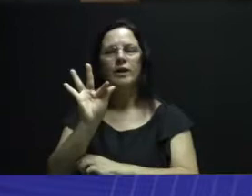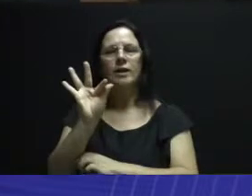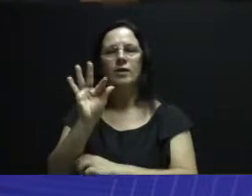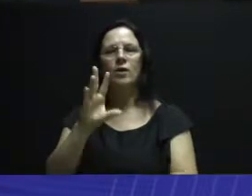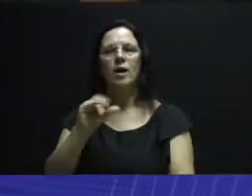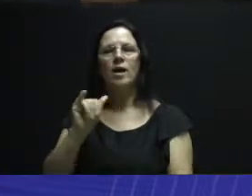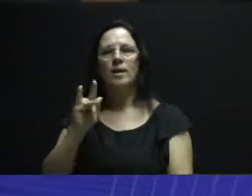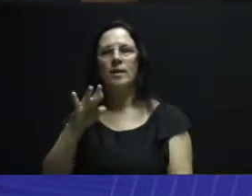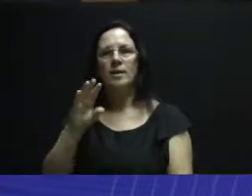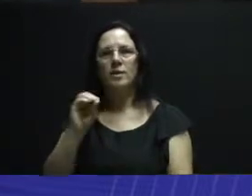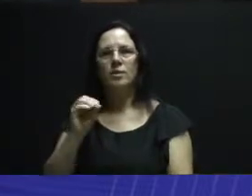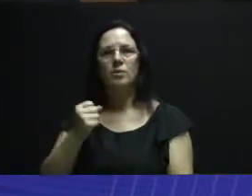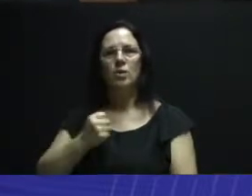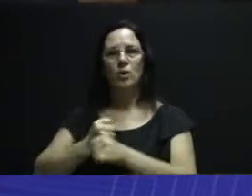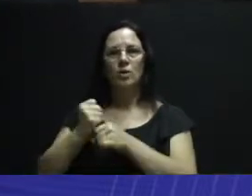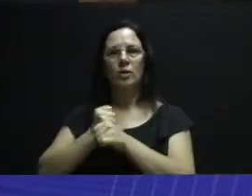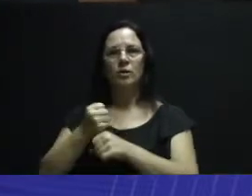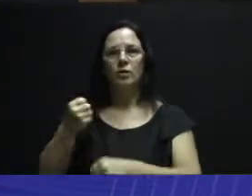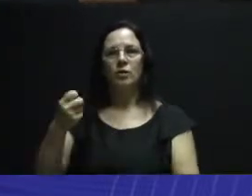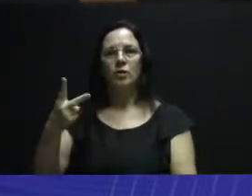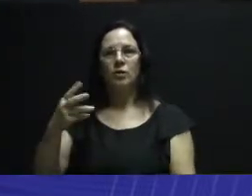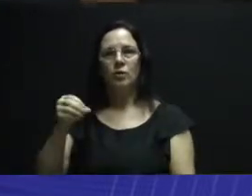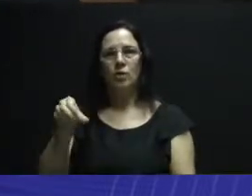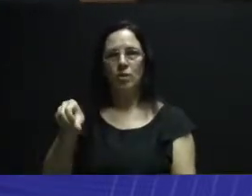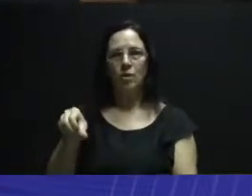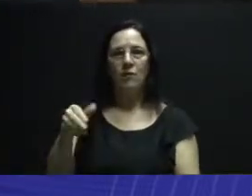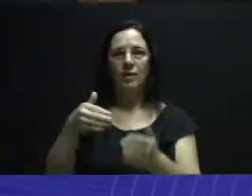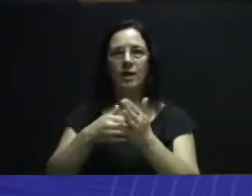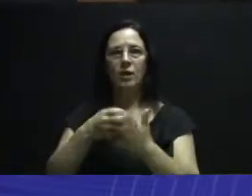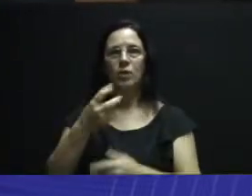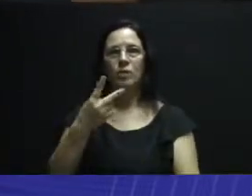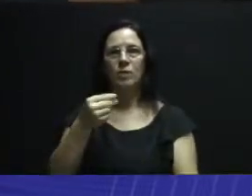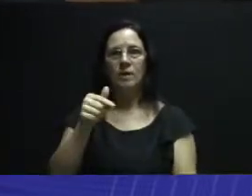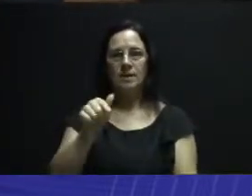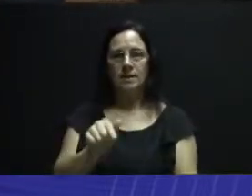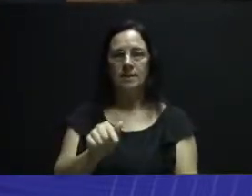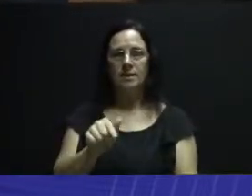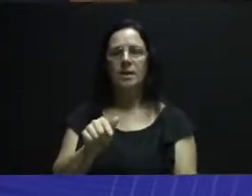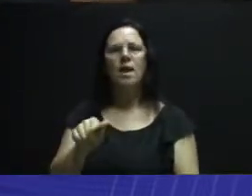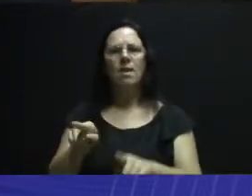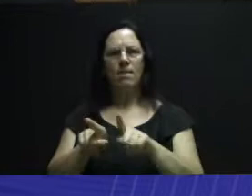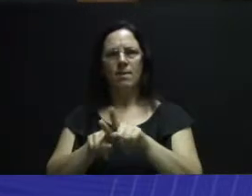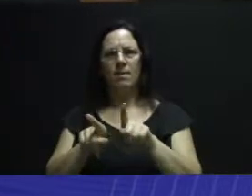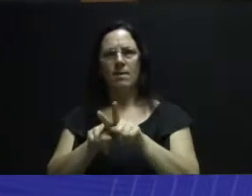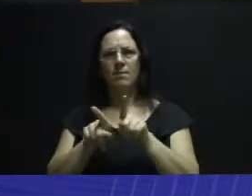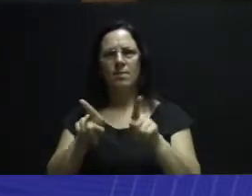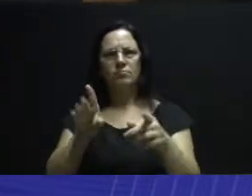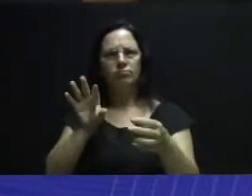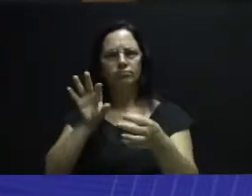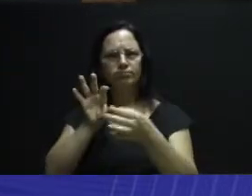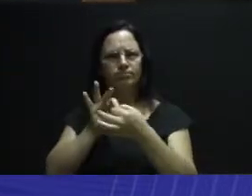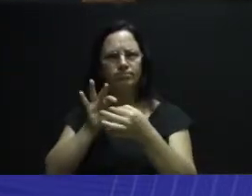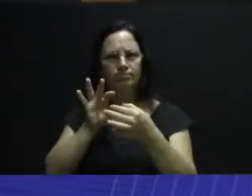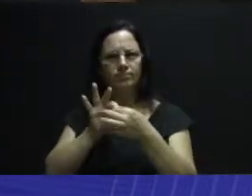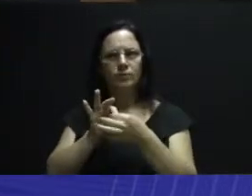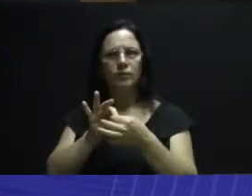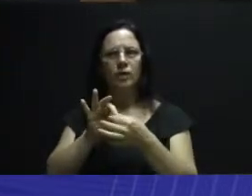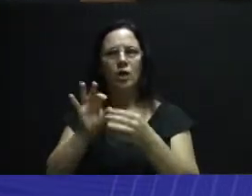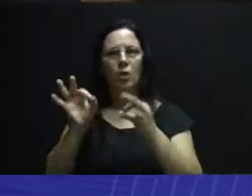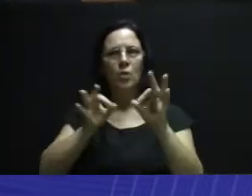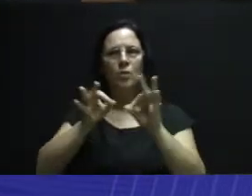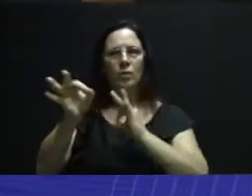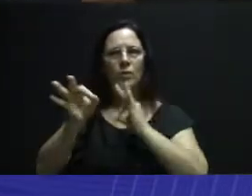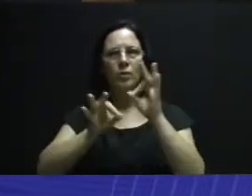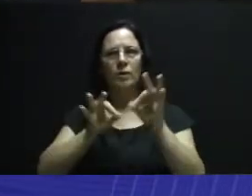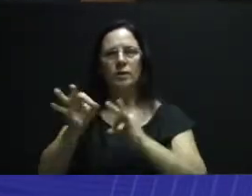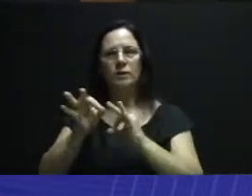Atletismo de 2009 a 2017. Na mesma instituição, foi coordenador técnico